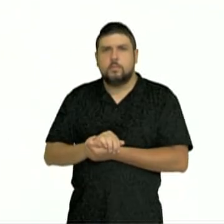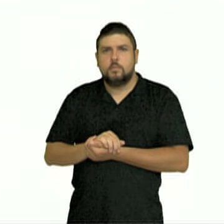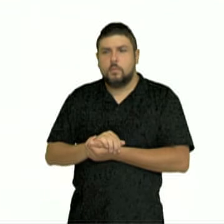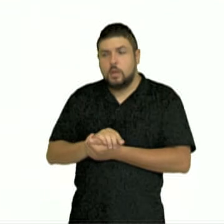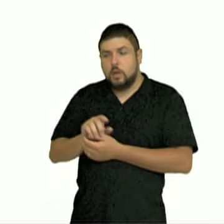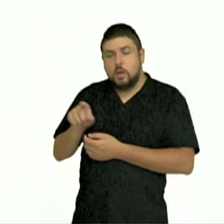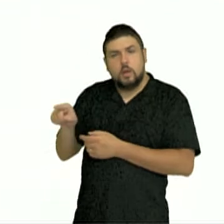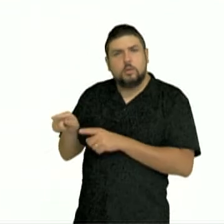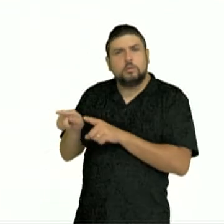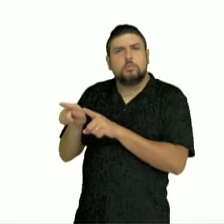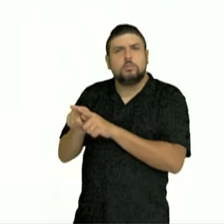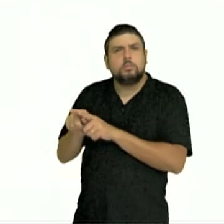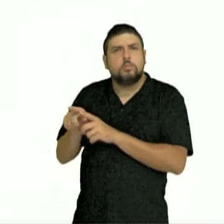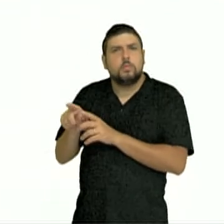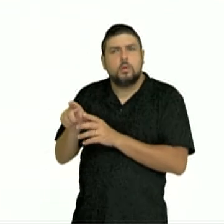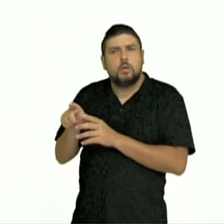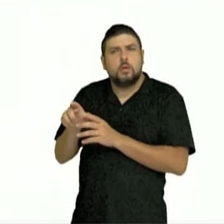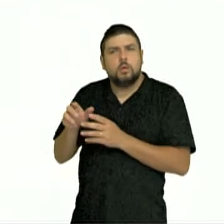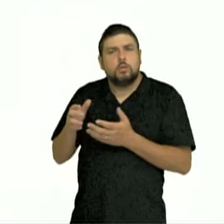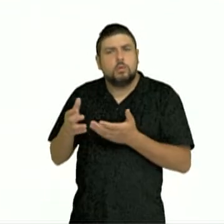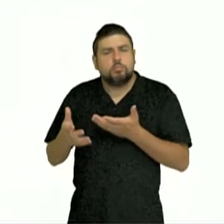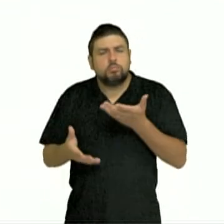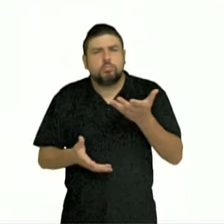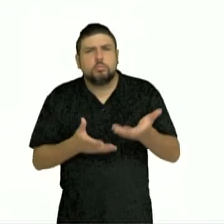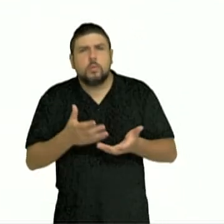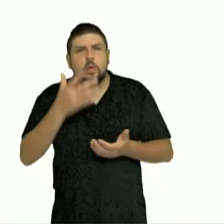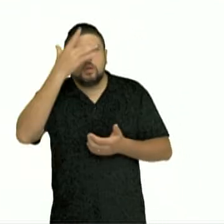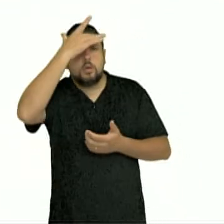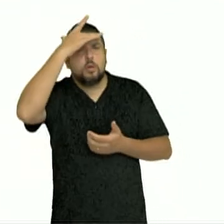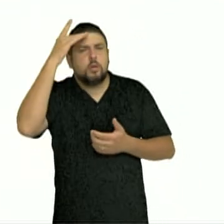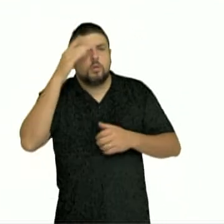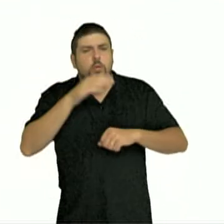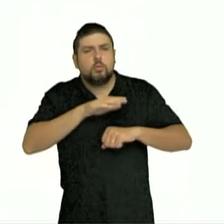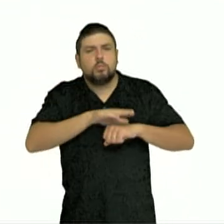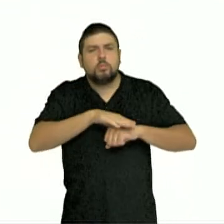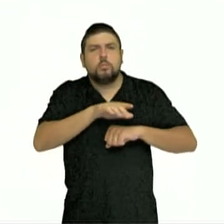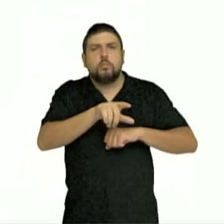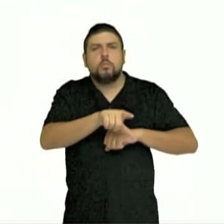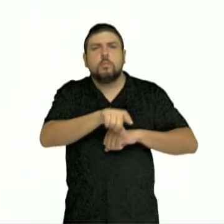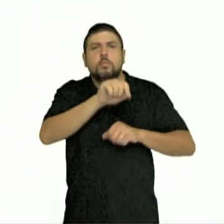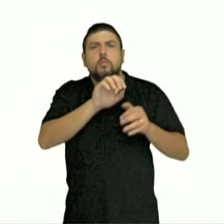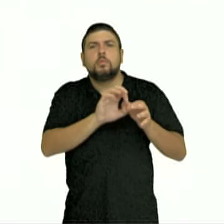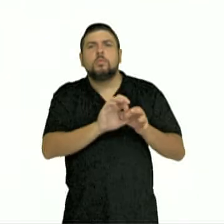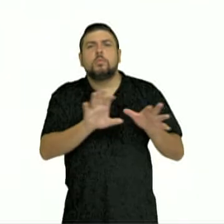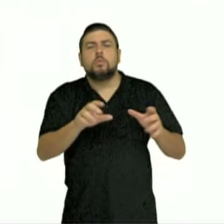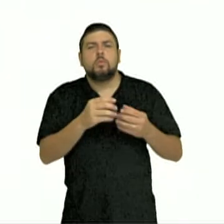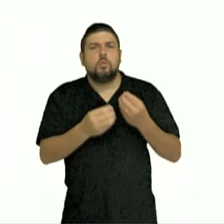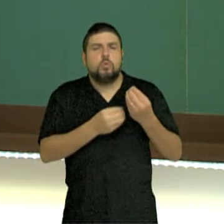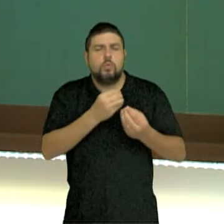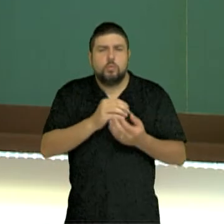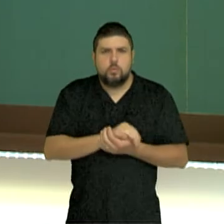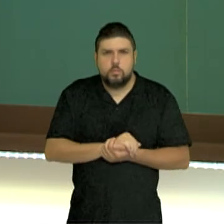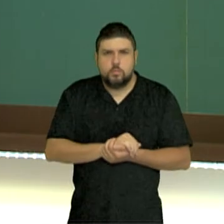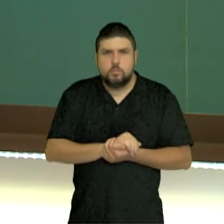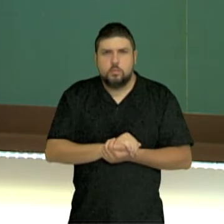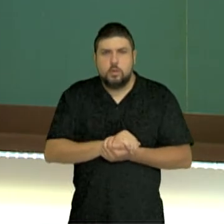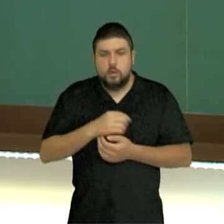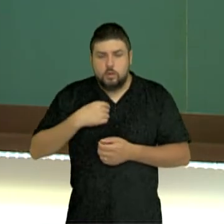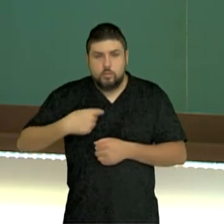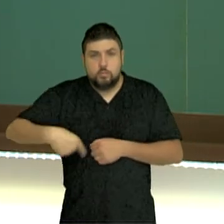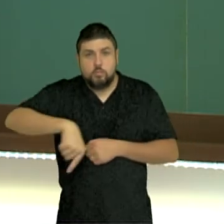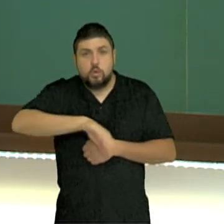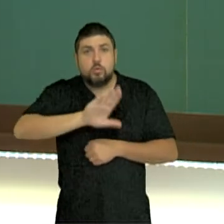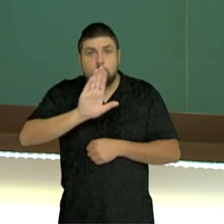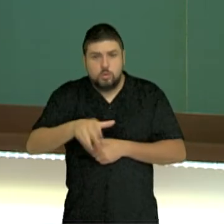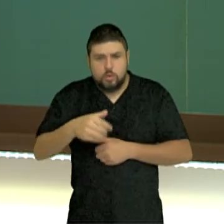para as pessoas e explicava essa noção de livre-arbítrio a partir do seguinte: nós nascemos com as noções necessárias para julgar